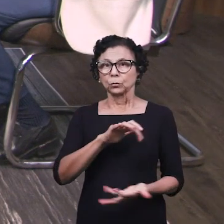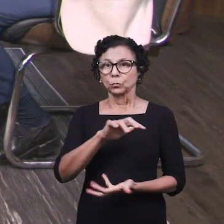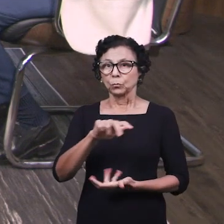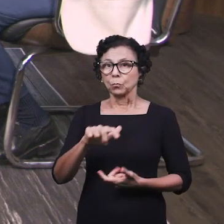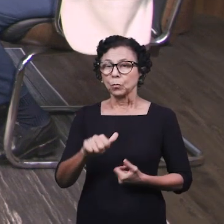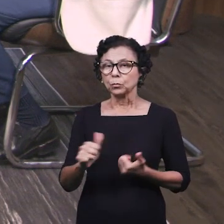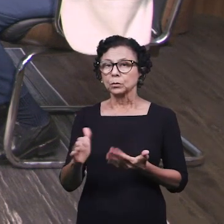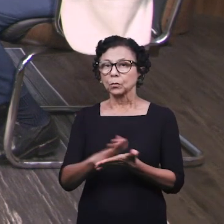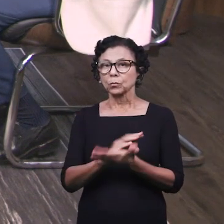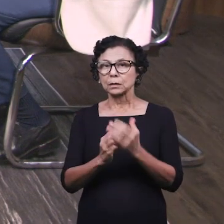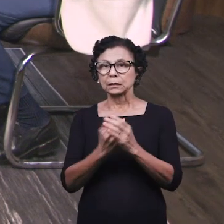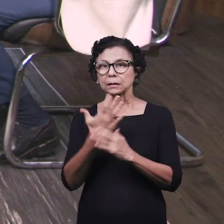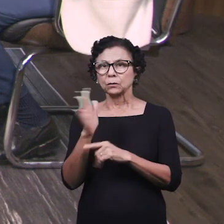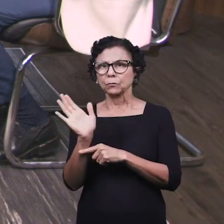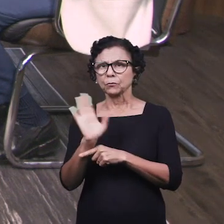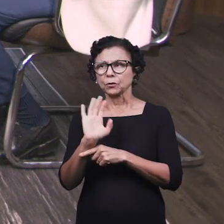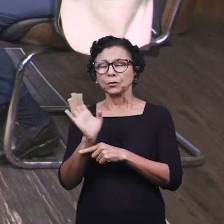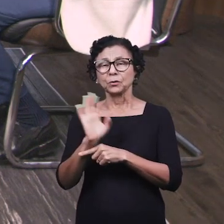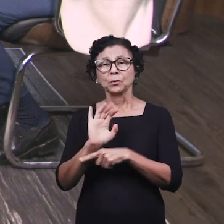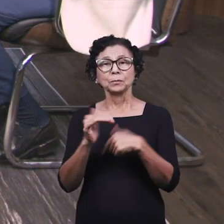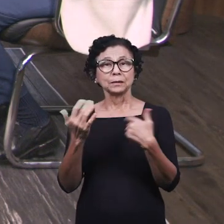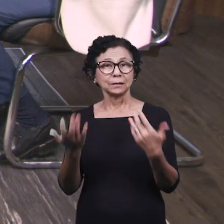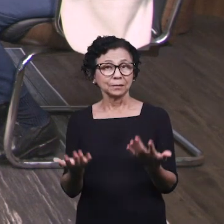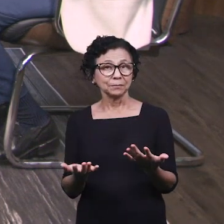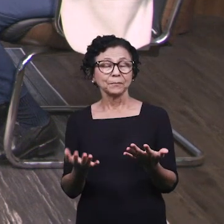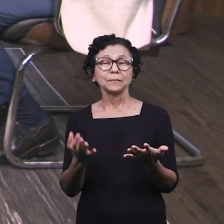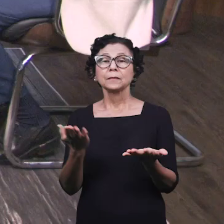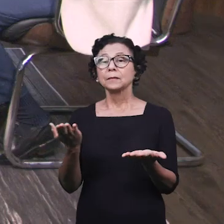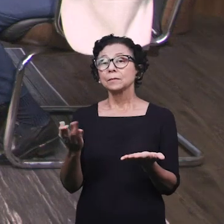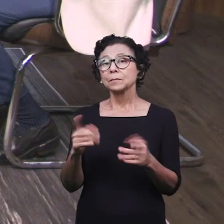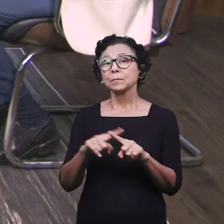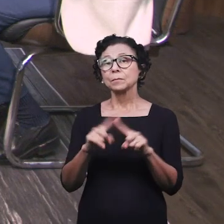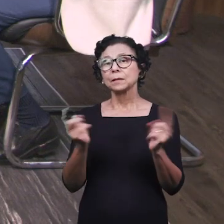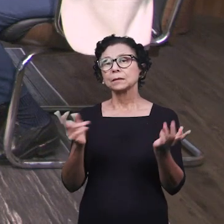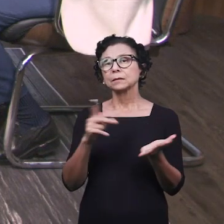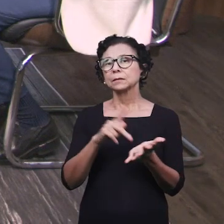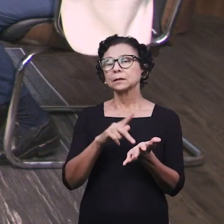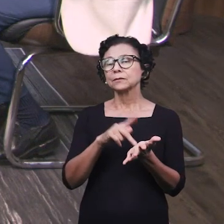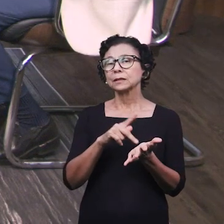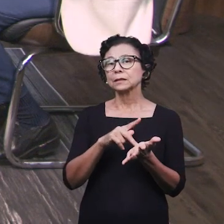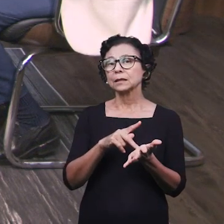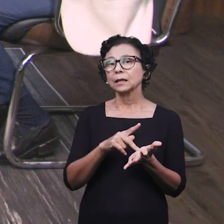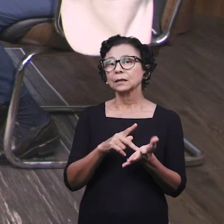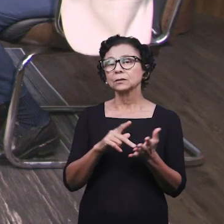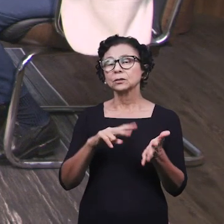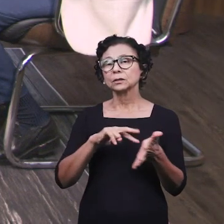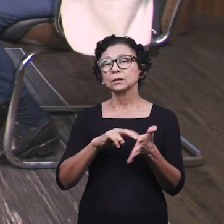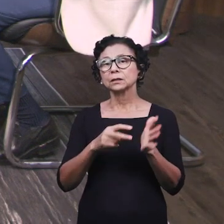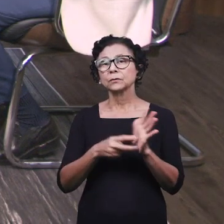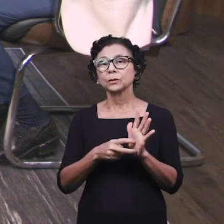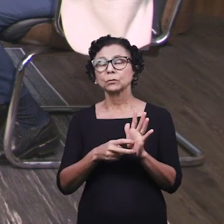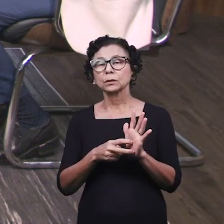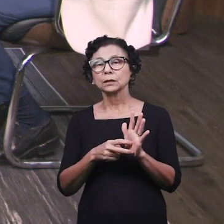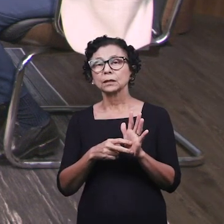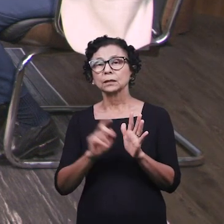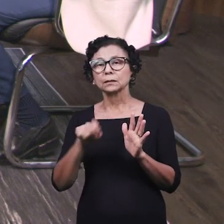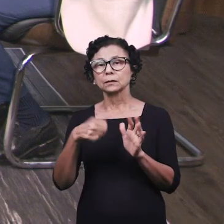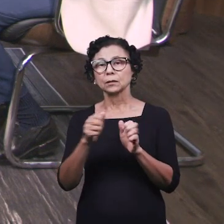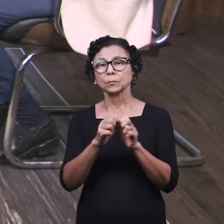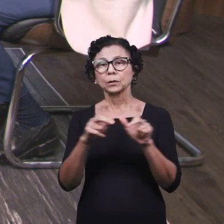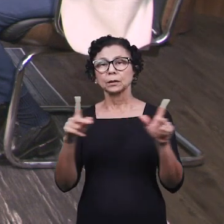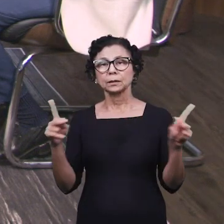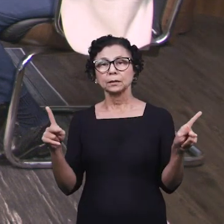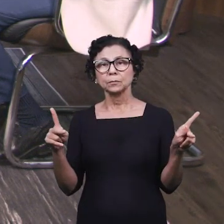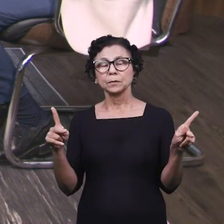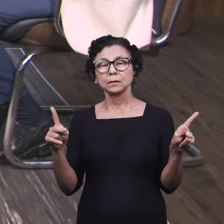até que fazem filmes sobre isso, né? Mas, na verdade, Apocalipse não passa daquilo que é a